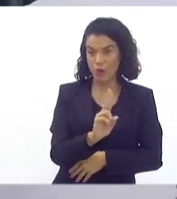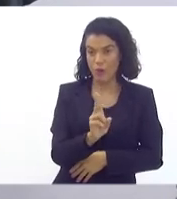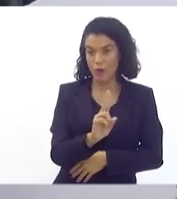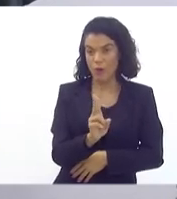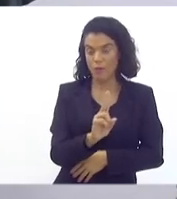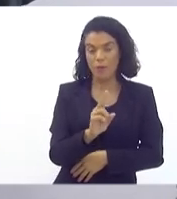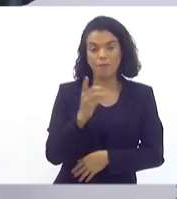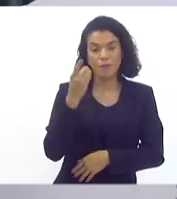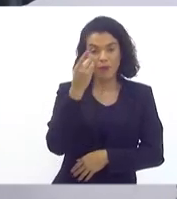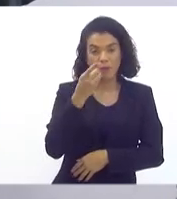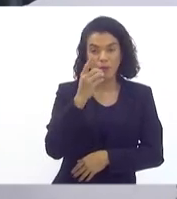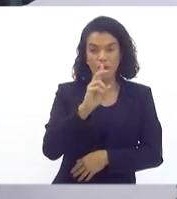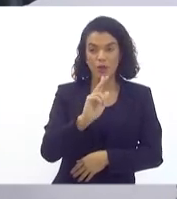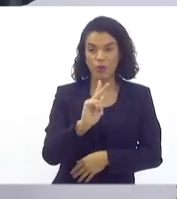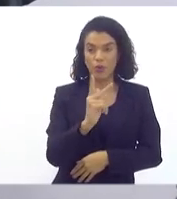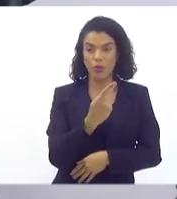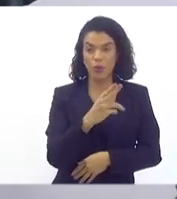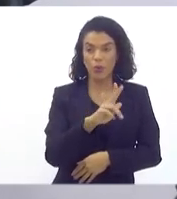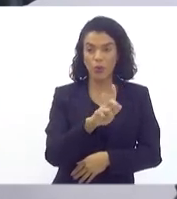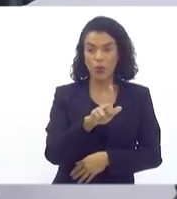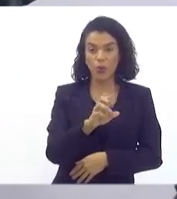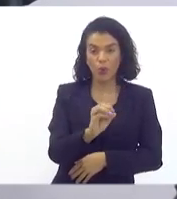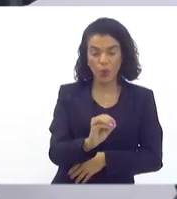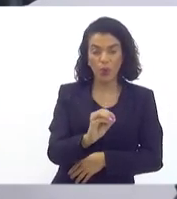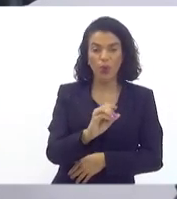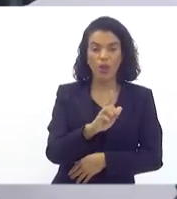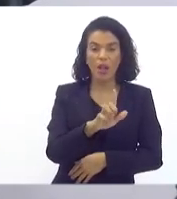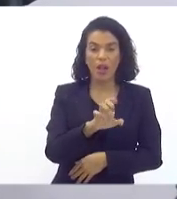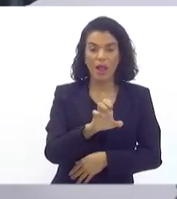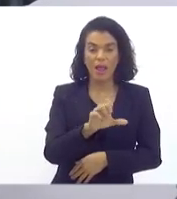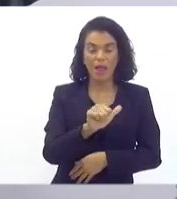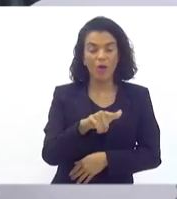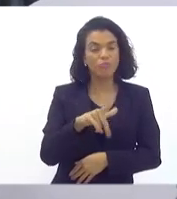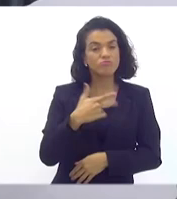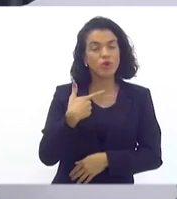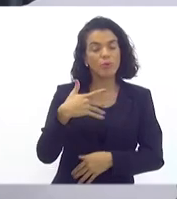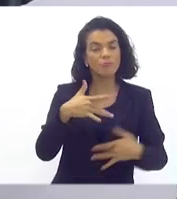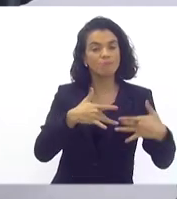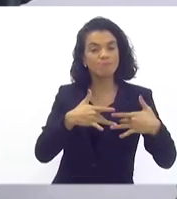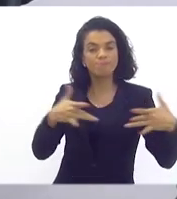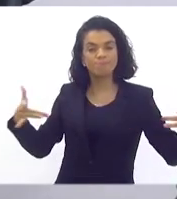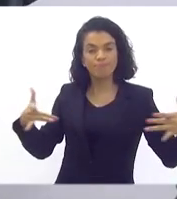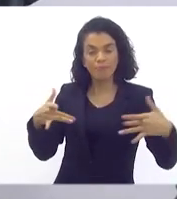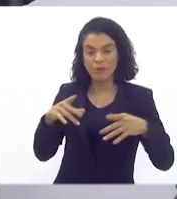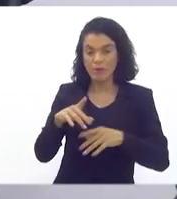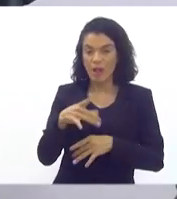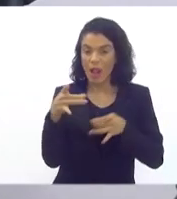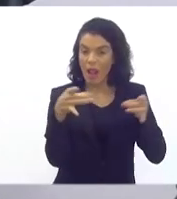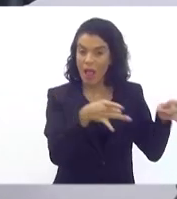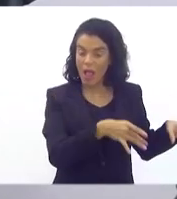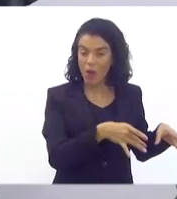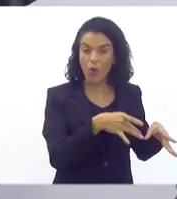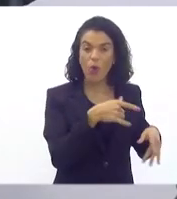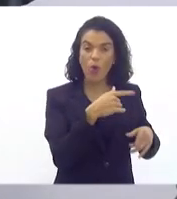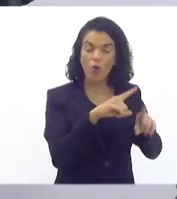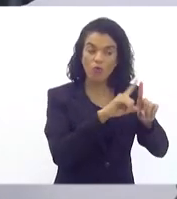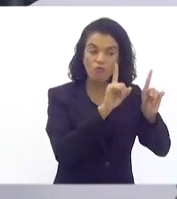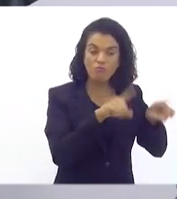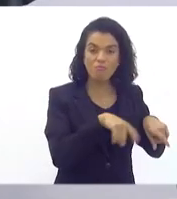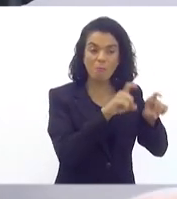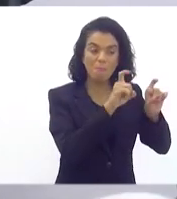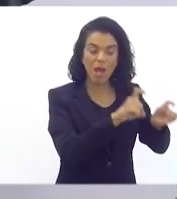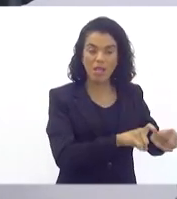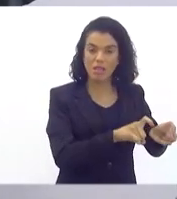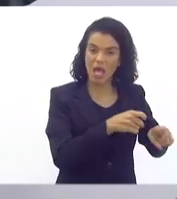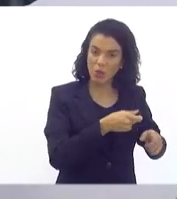nome Deputado Hugo Leal aqui é o parabenizo também pelo altruísmo de ter deixado o mandato importante vigoroso em Brasília